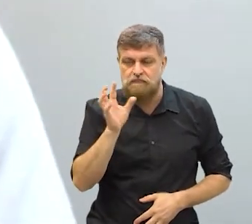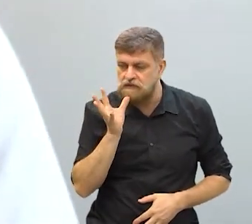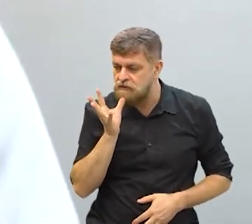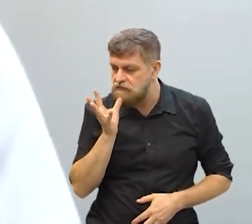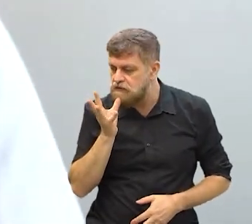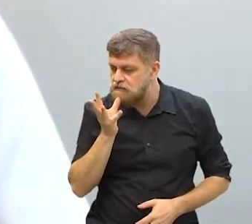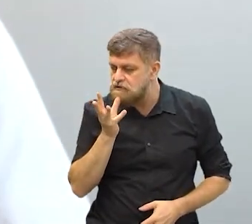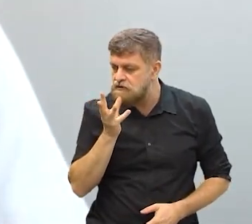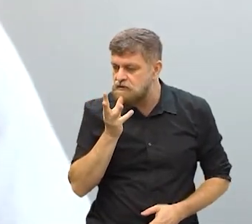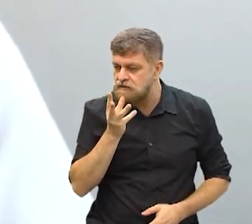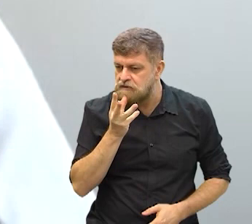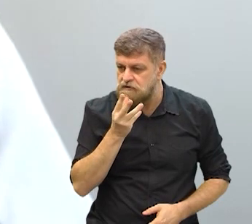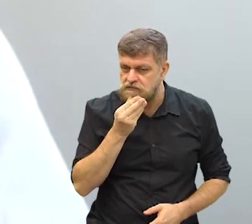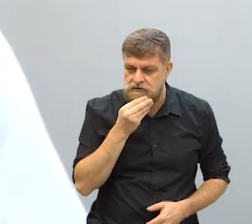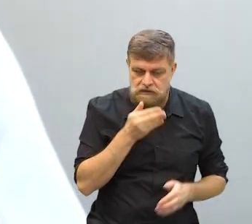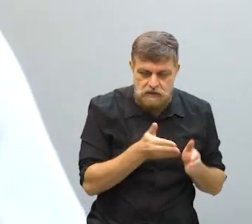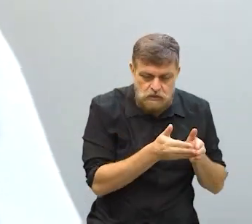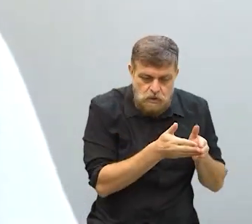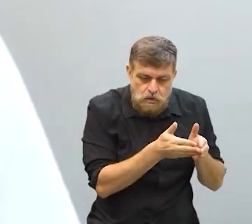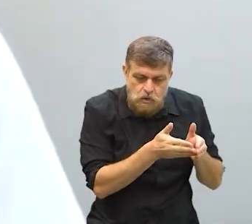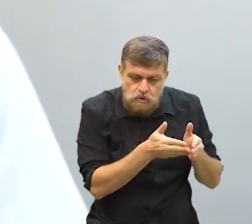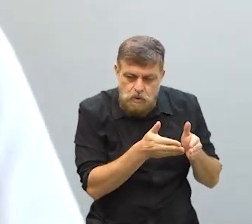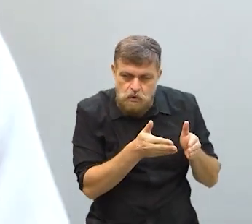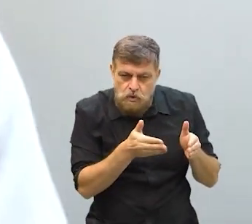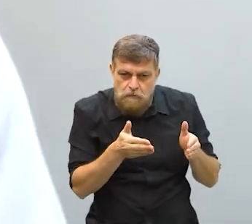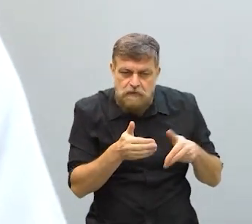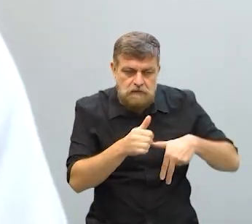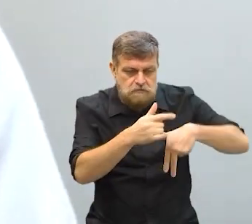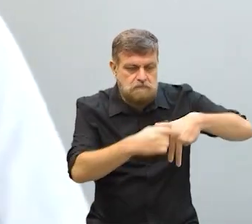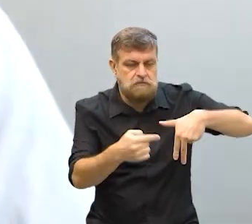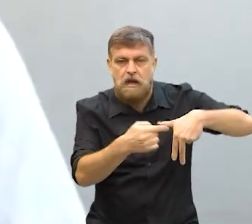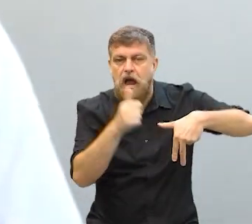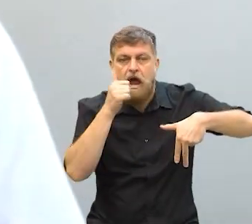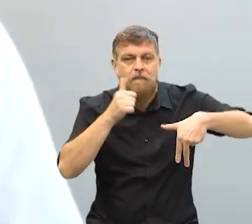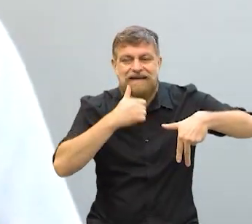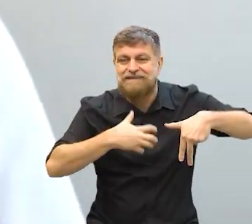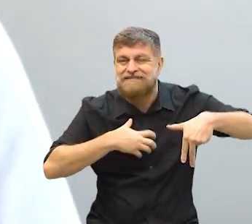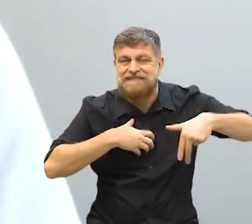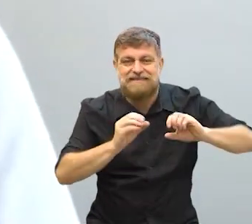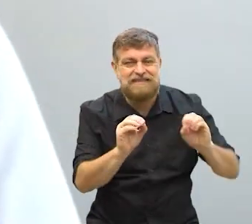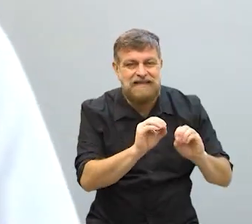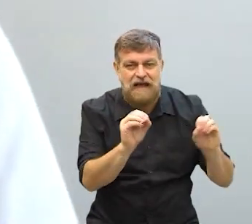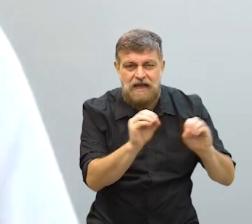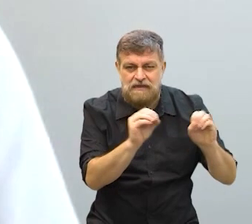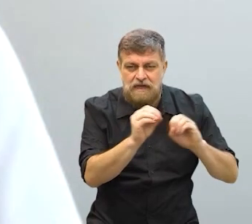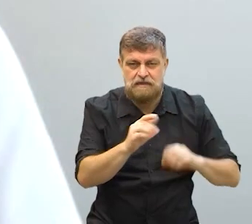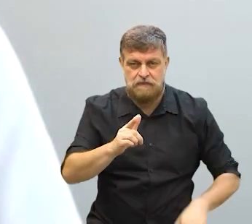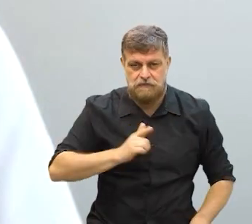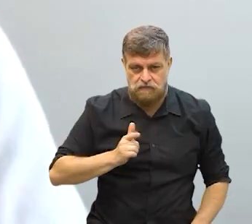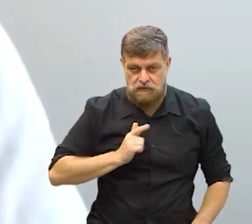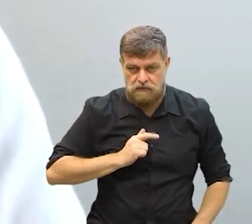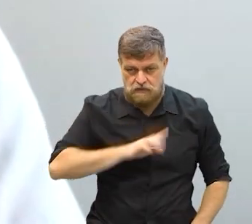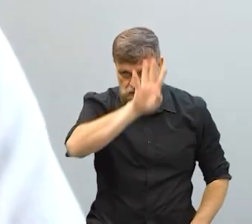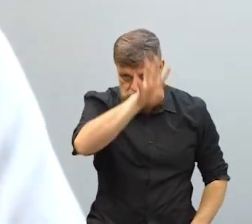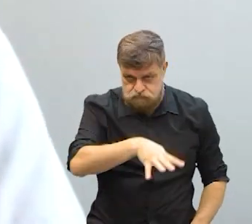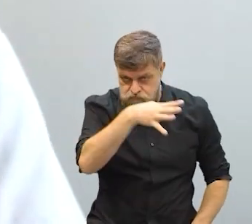forma lenta, nas suas fases mais iniciais, a paciente não tem sintoma nenhum. Daí a necessidade de realmente a mulher pôr no